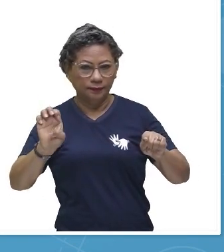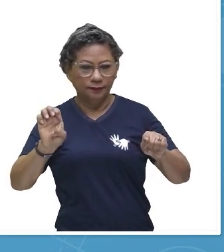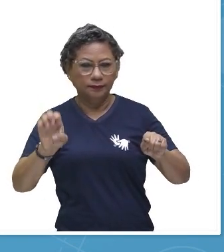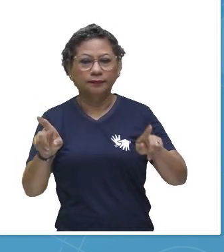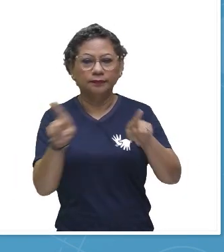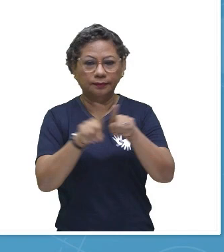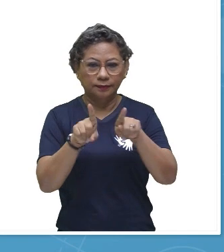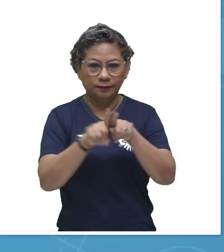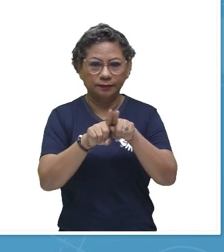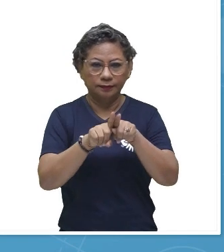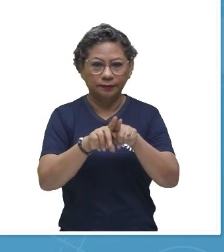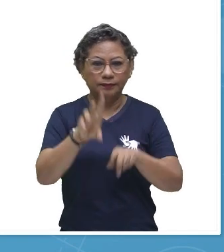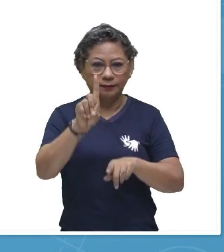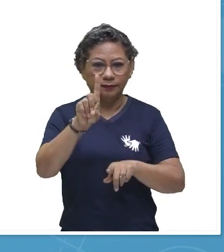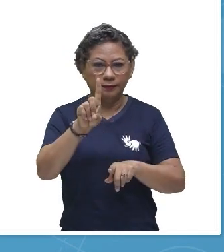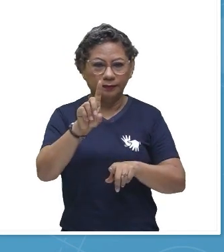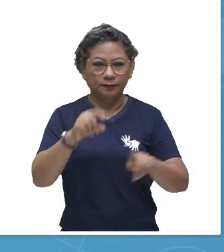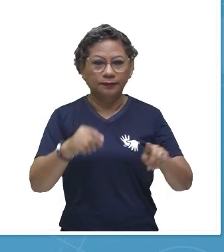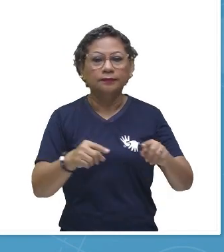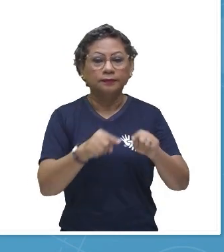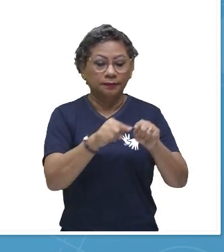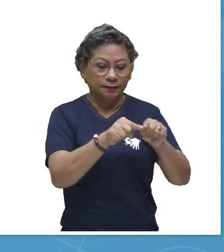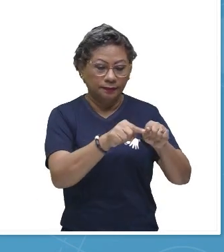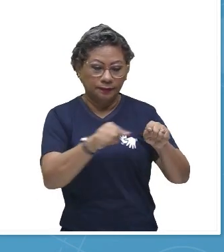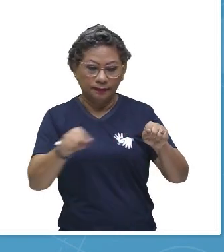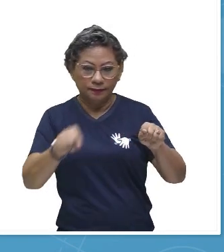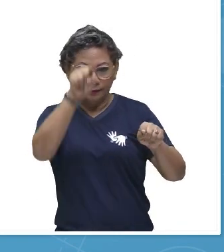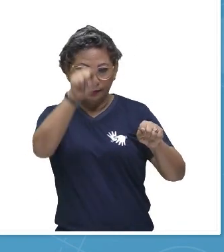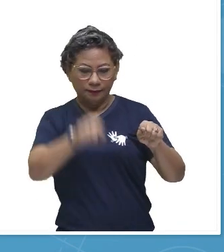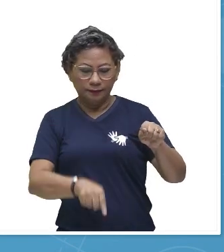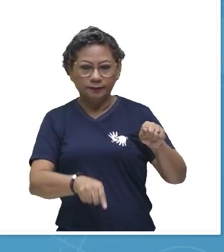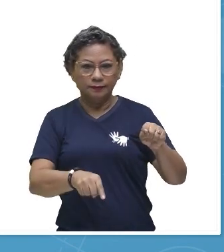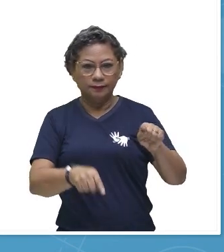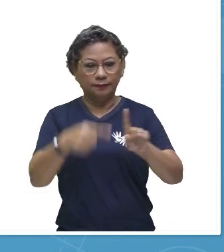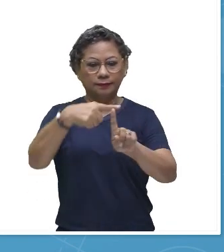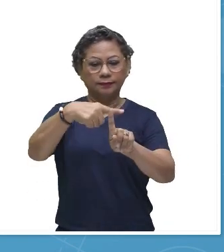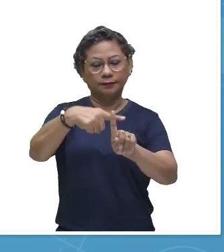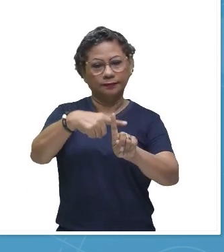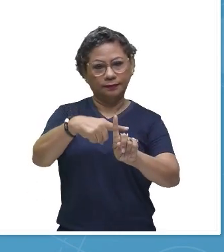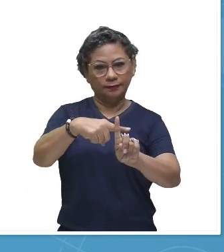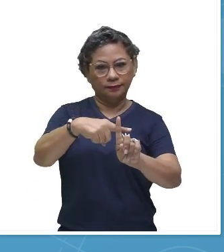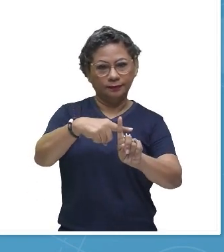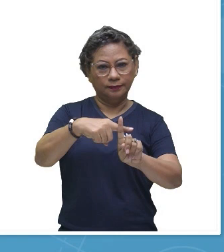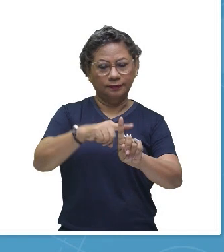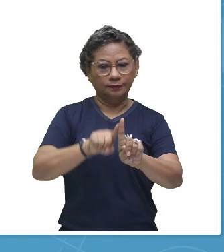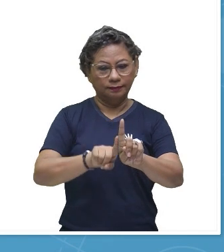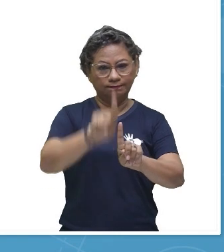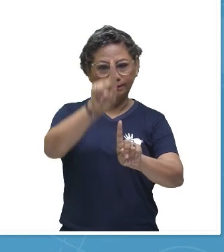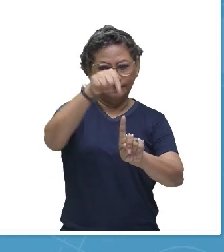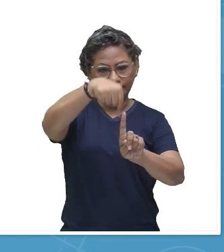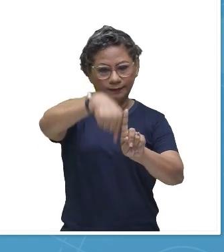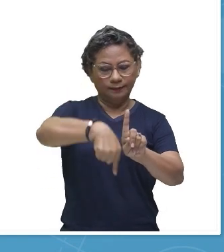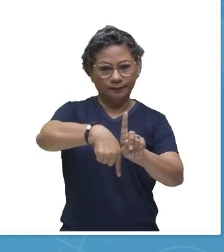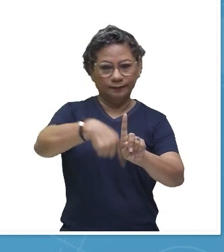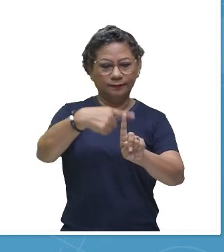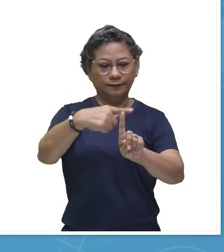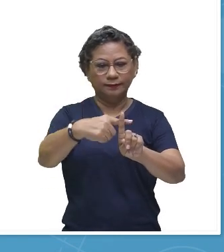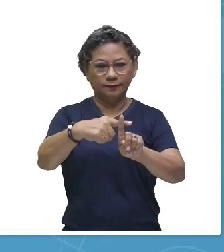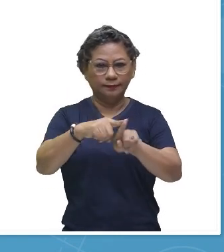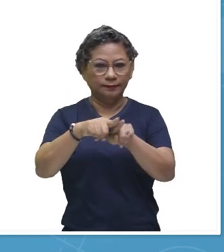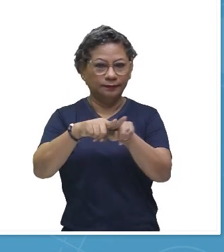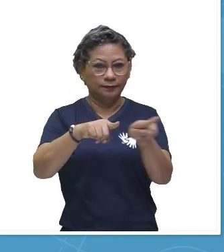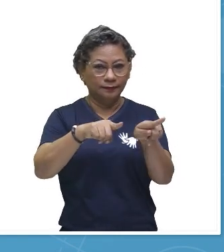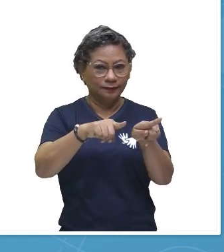Se você visualizasse ela no plano, você iria ver ela dessa maneira